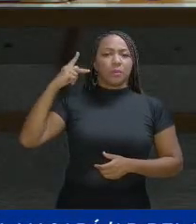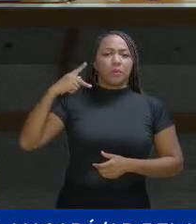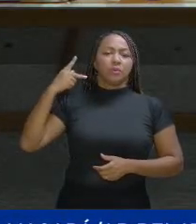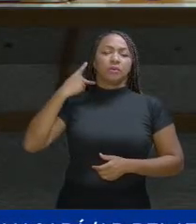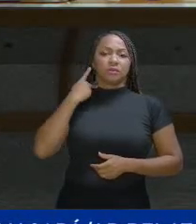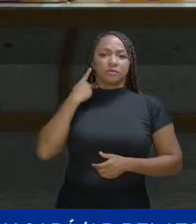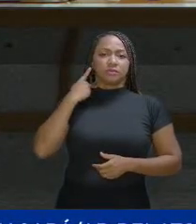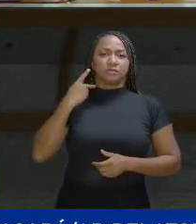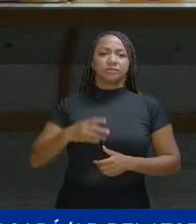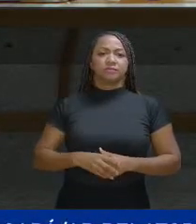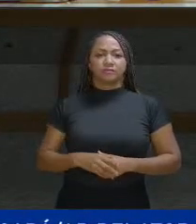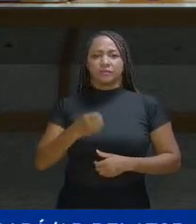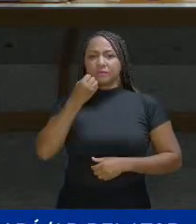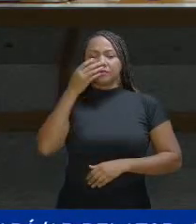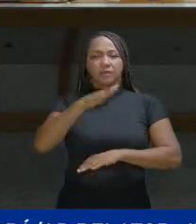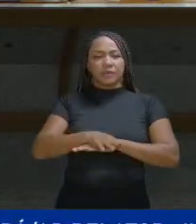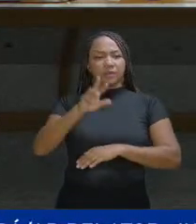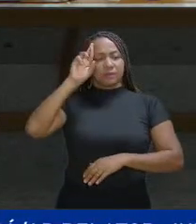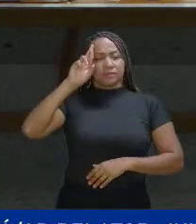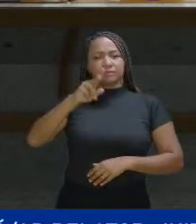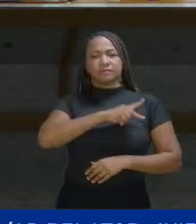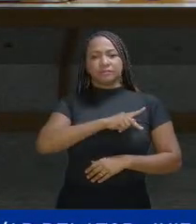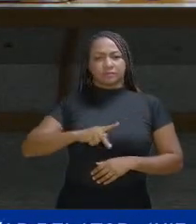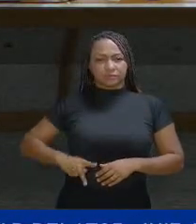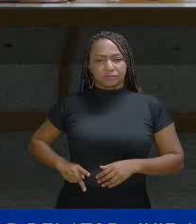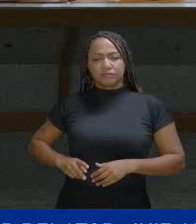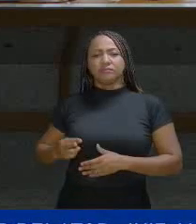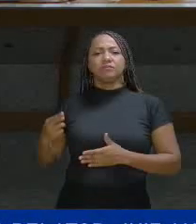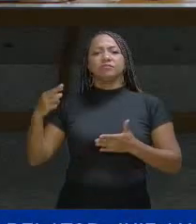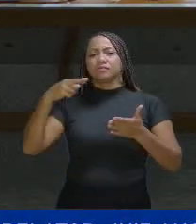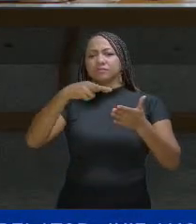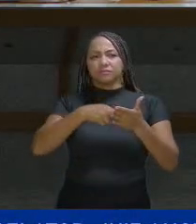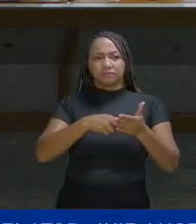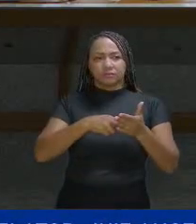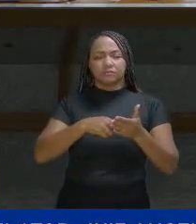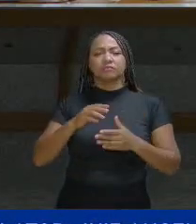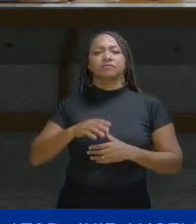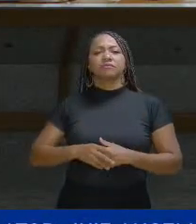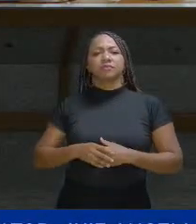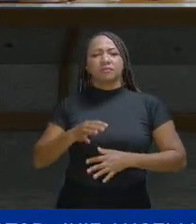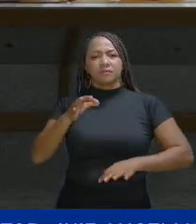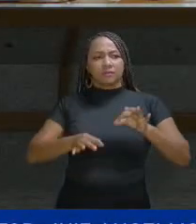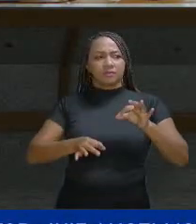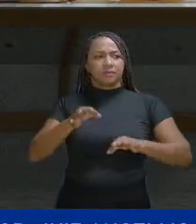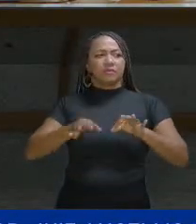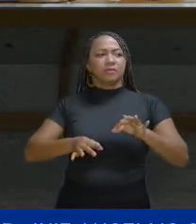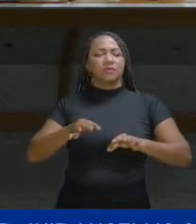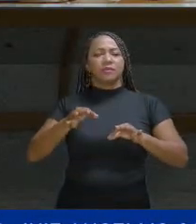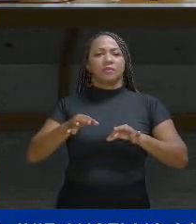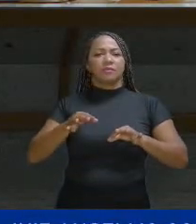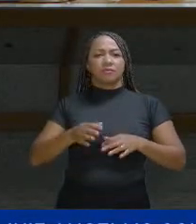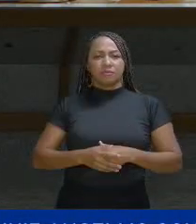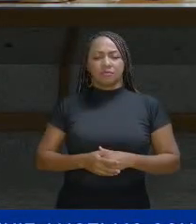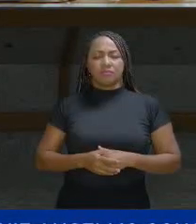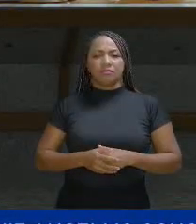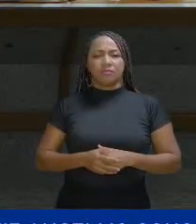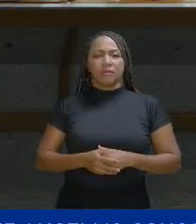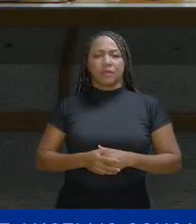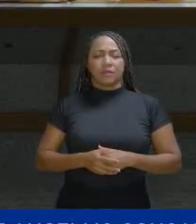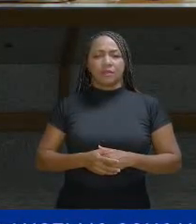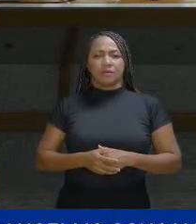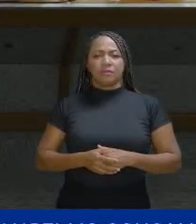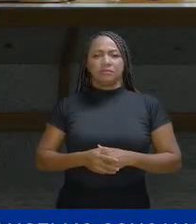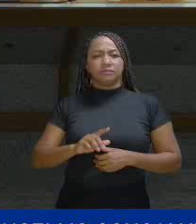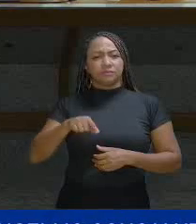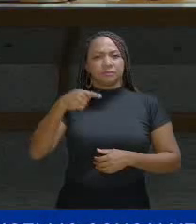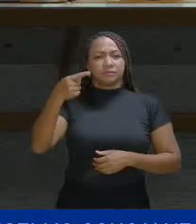06-000-179-52.24. Origem Macapá /P, relator, juiz Anselmo Gonçalves. Senhor de magistrados, senhora magistrada. Bem,